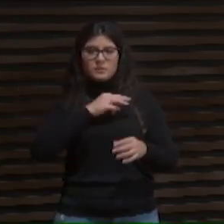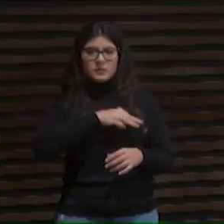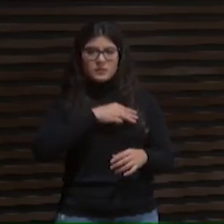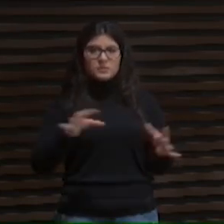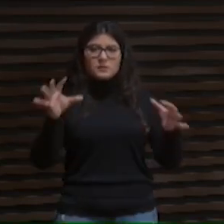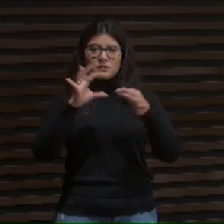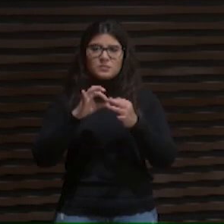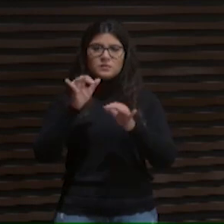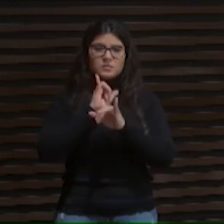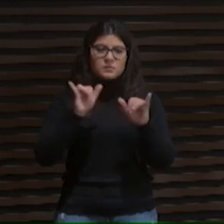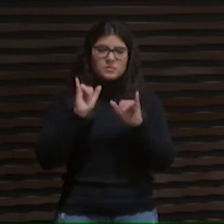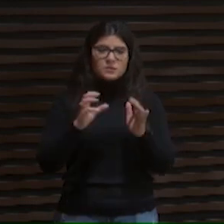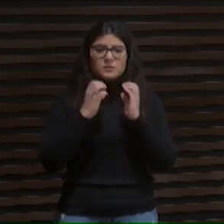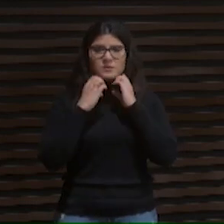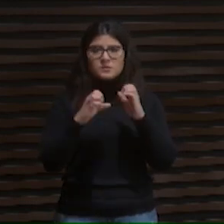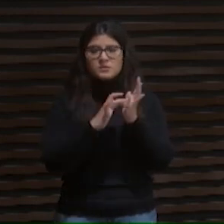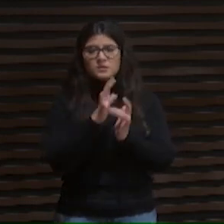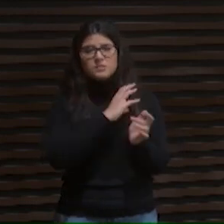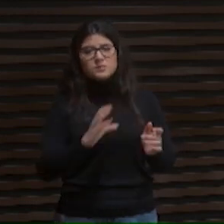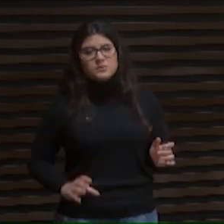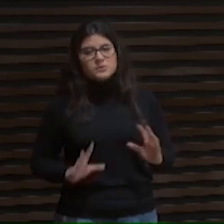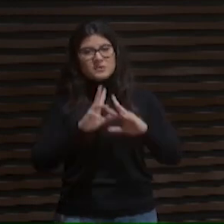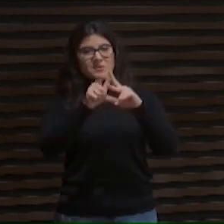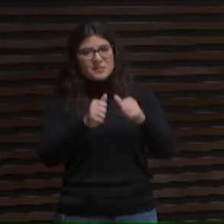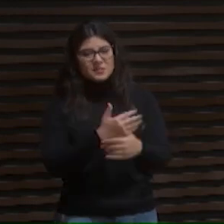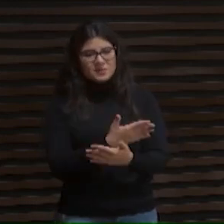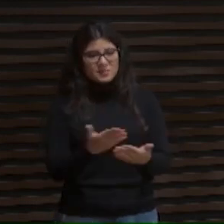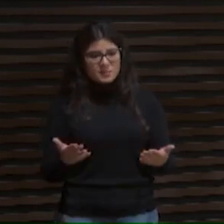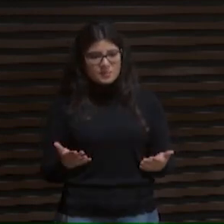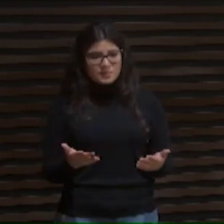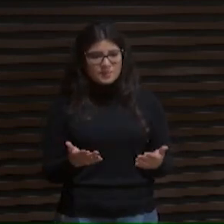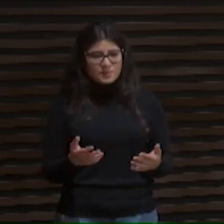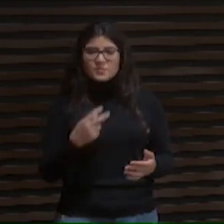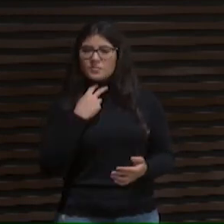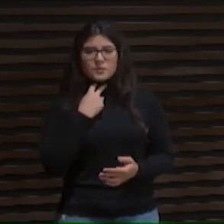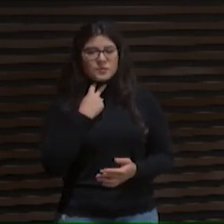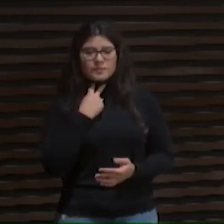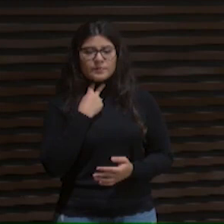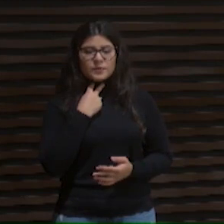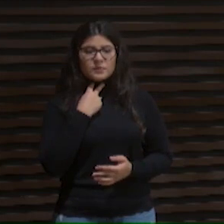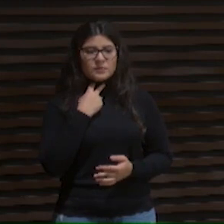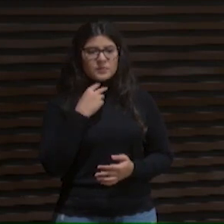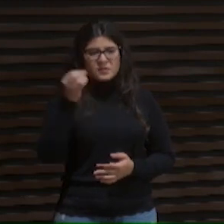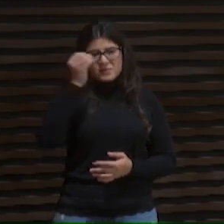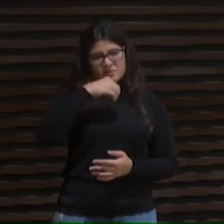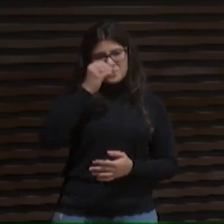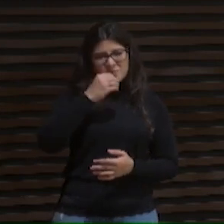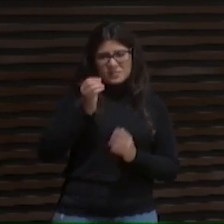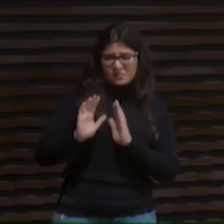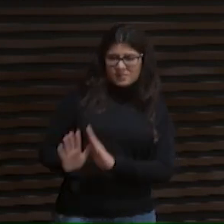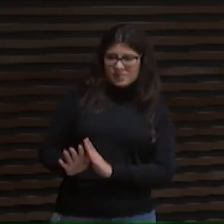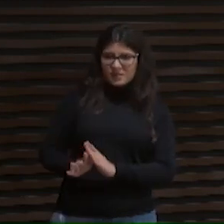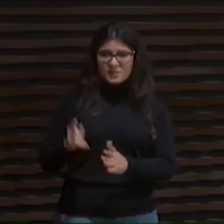anunciar o evangelho de Jesus Cristo a toda criatura, não podemos ser negligentes em cumprir a